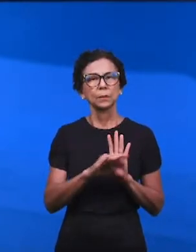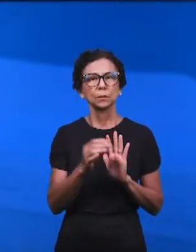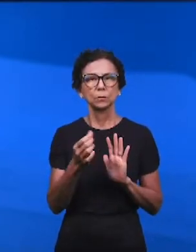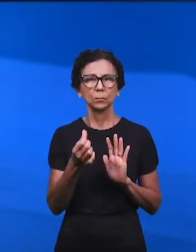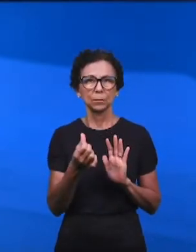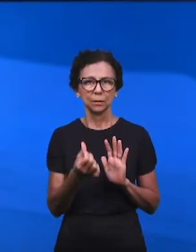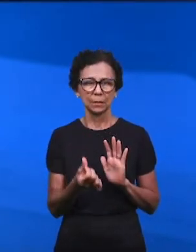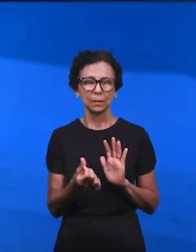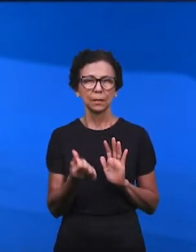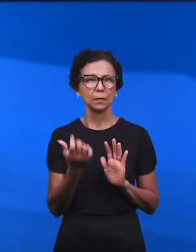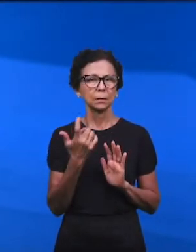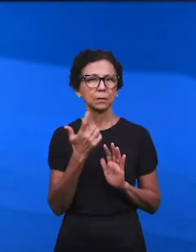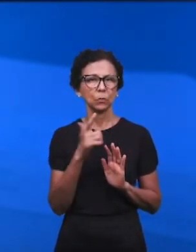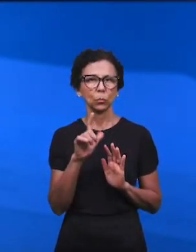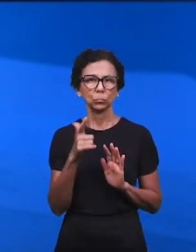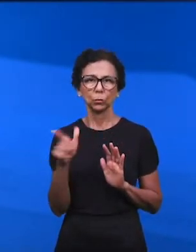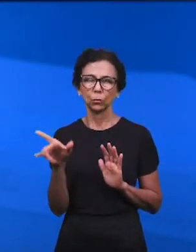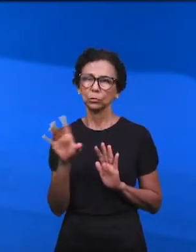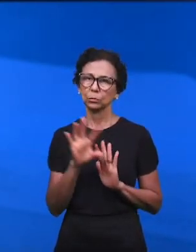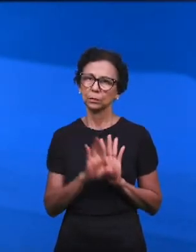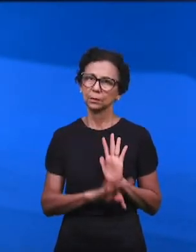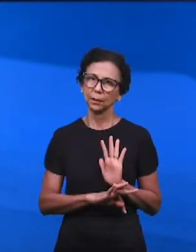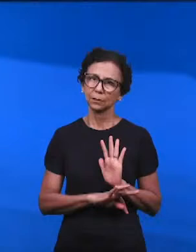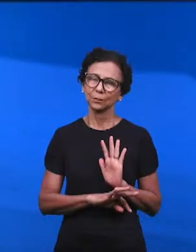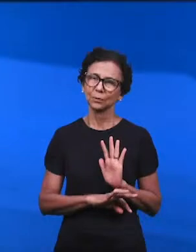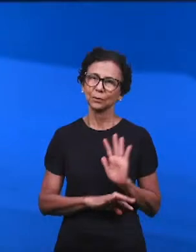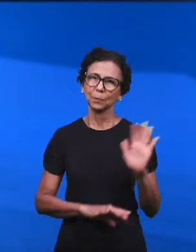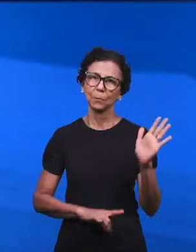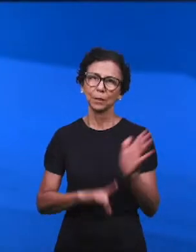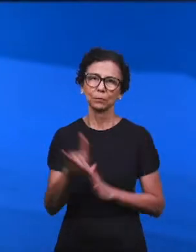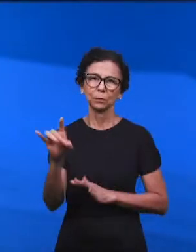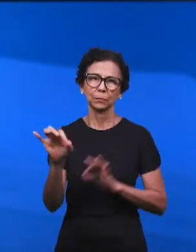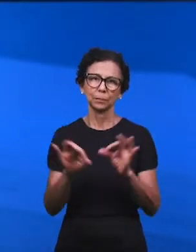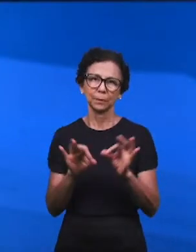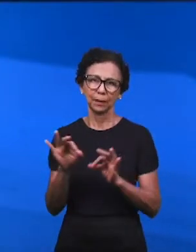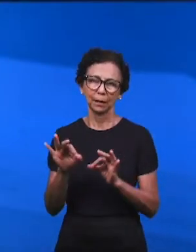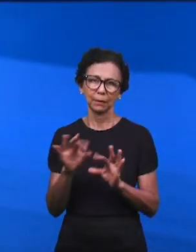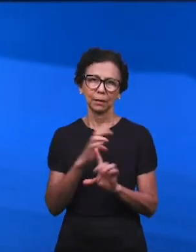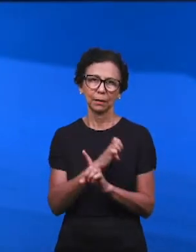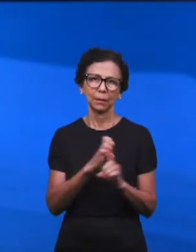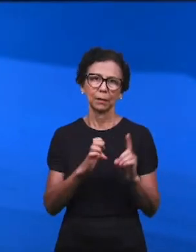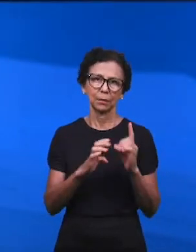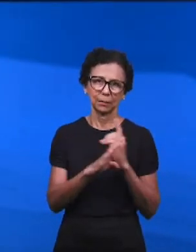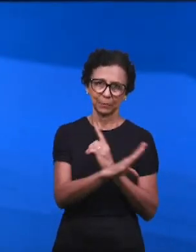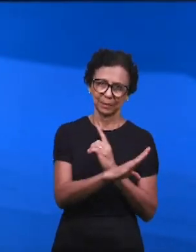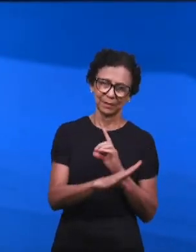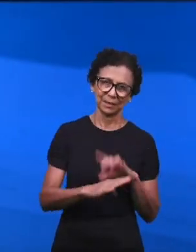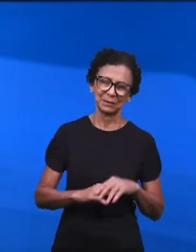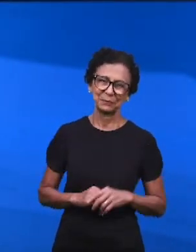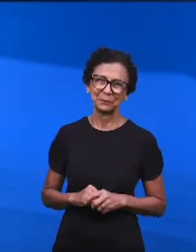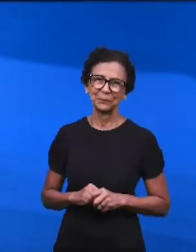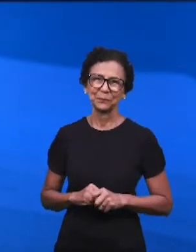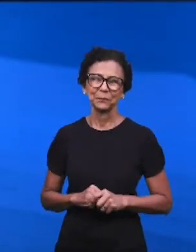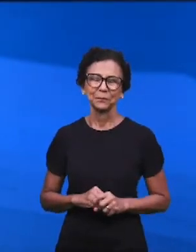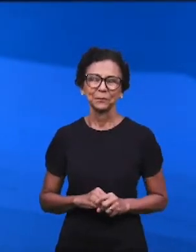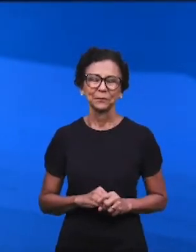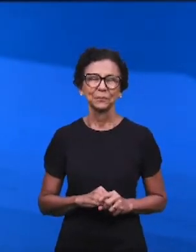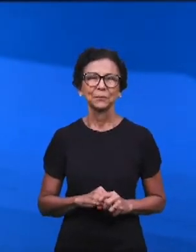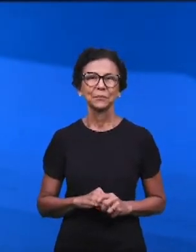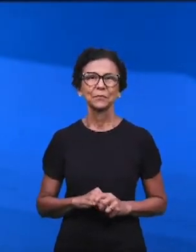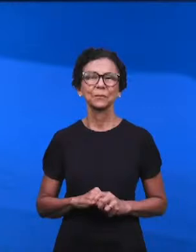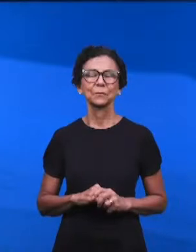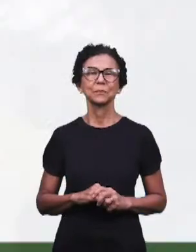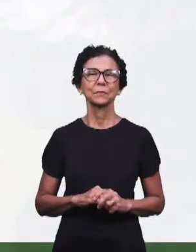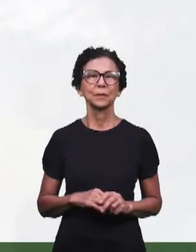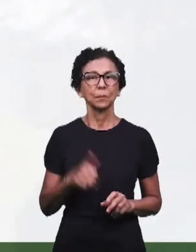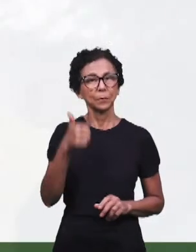nas perguntas que foram formuladas para esta escola bíblica. Vamos então à nossa primeira pergunta. E a primeira pergunta